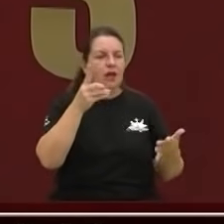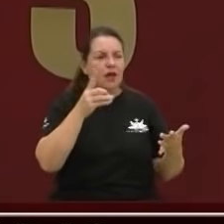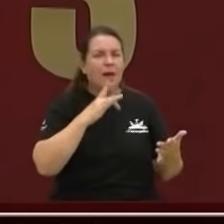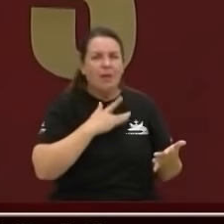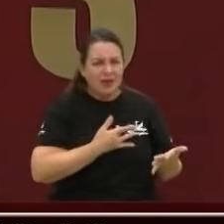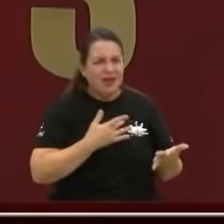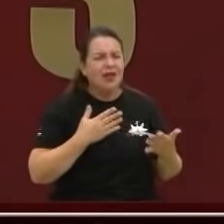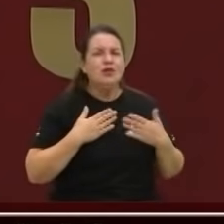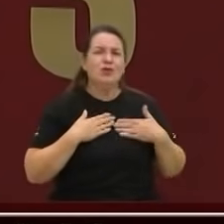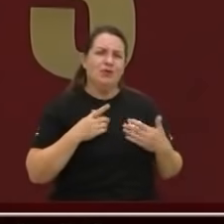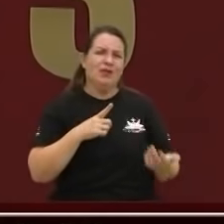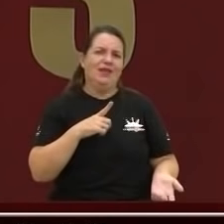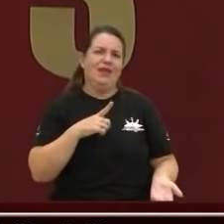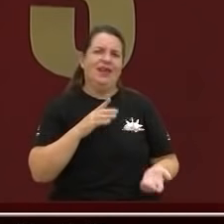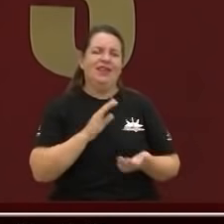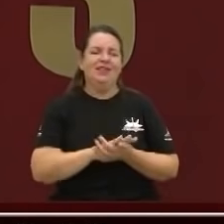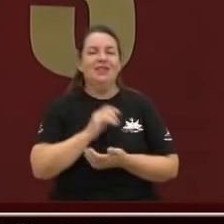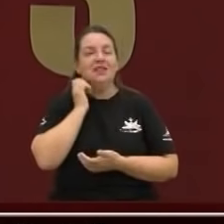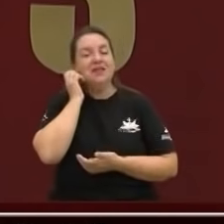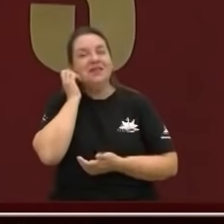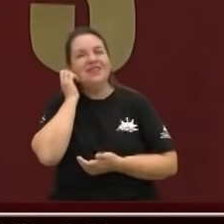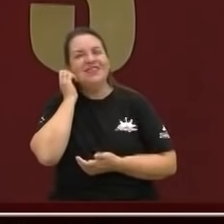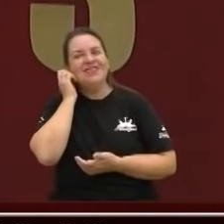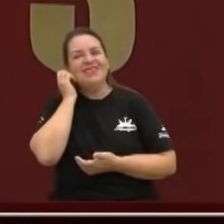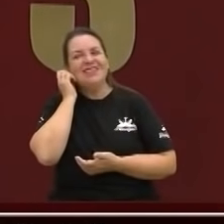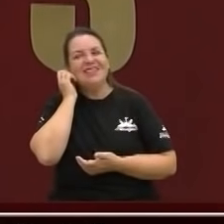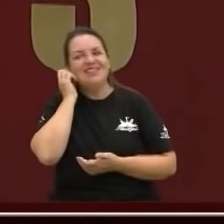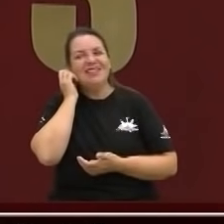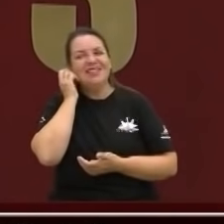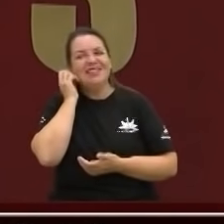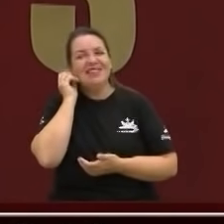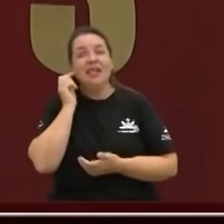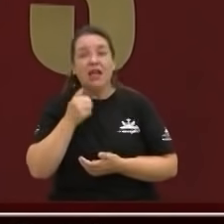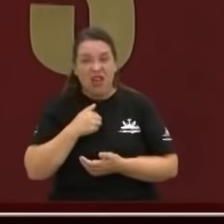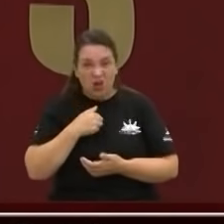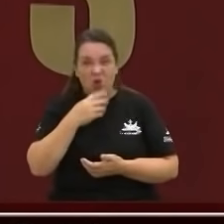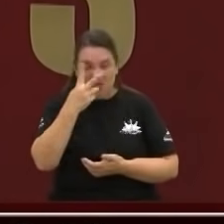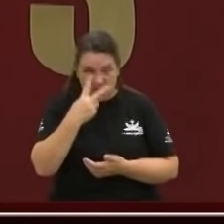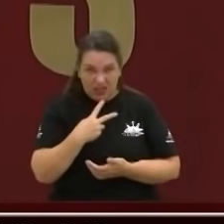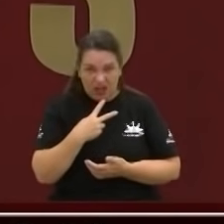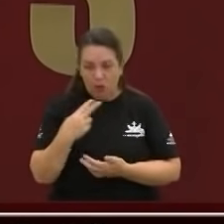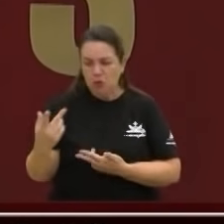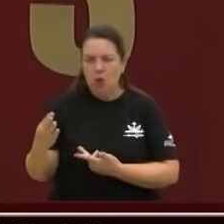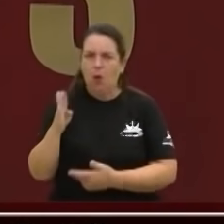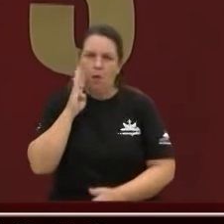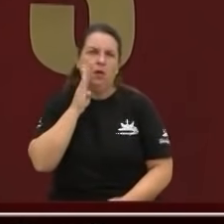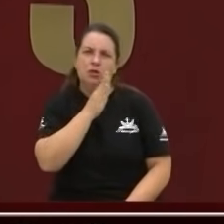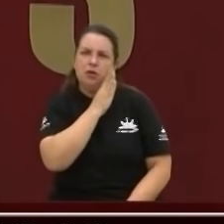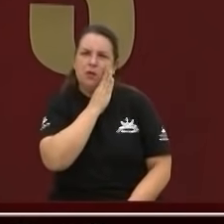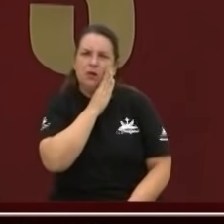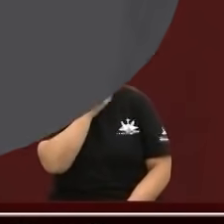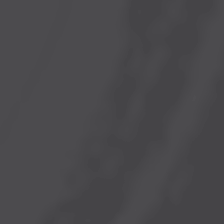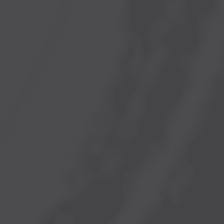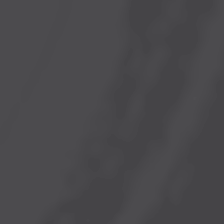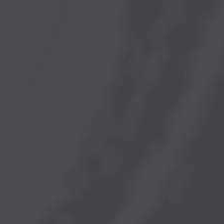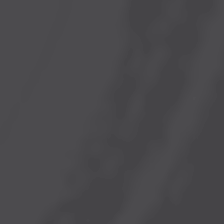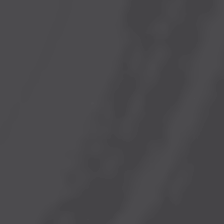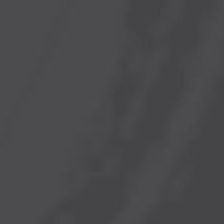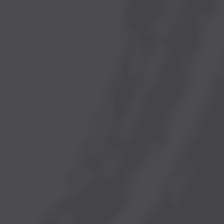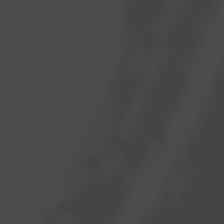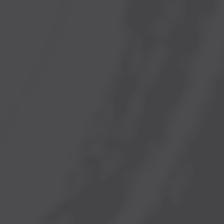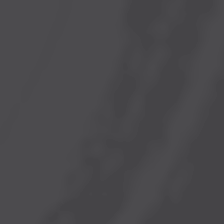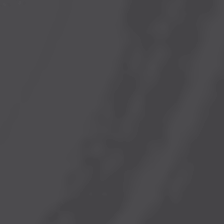tende piedade de mim. Eu também sou o cego Bartimeu, e você também.